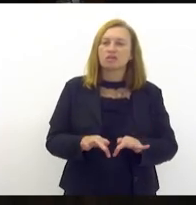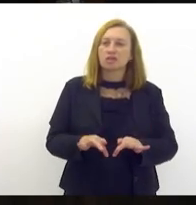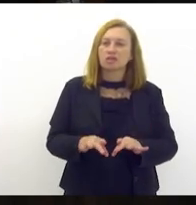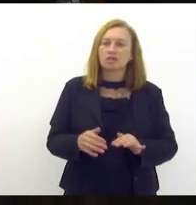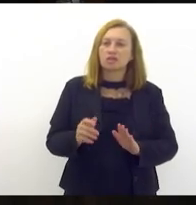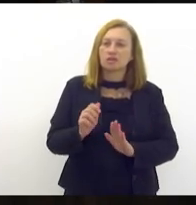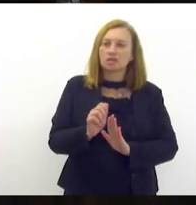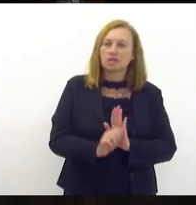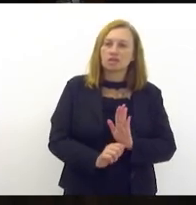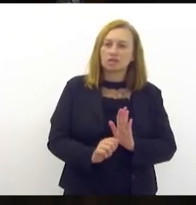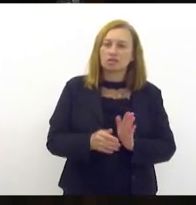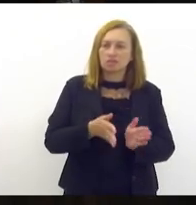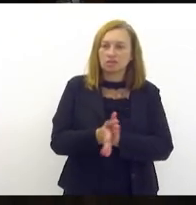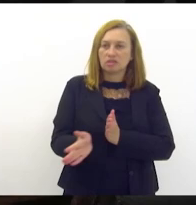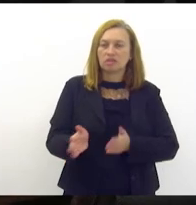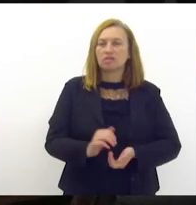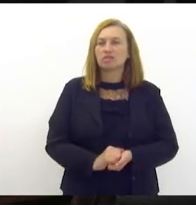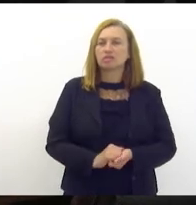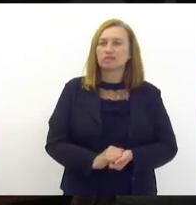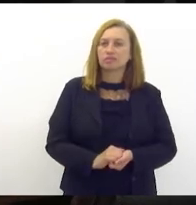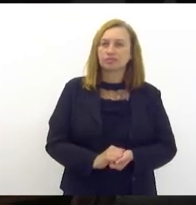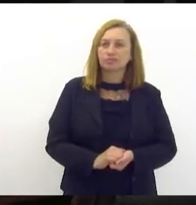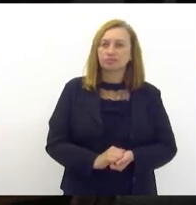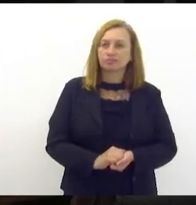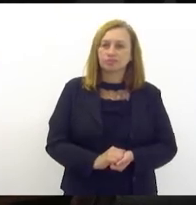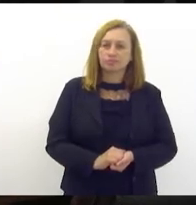vai autógrafo.